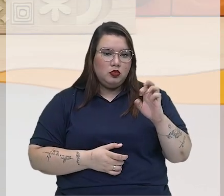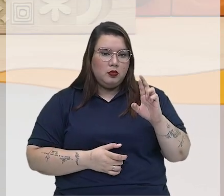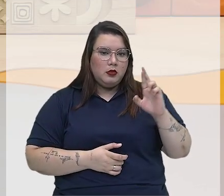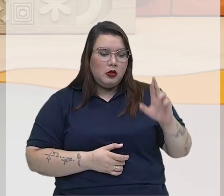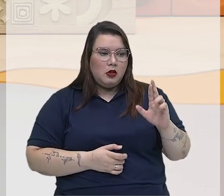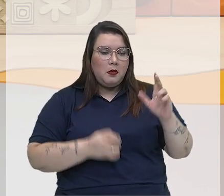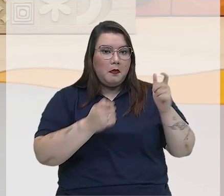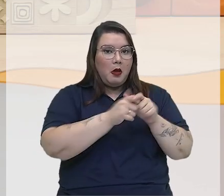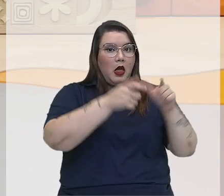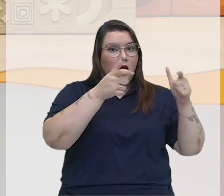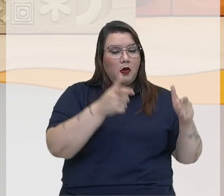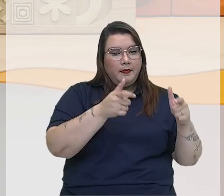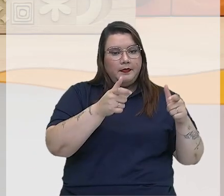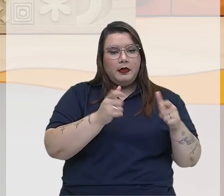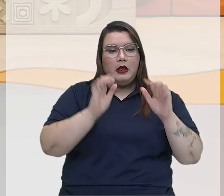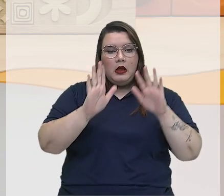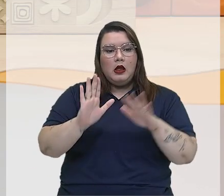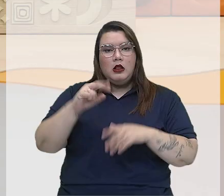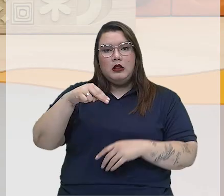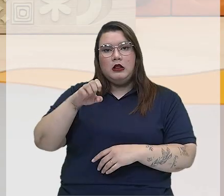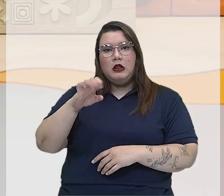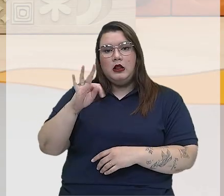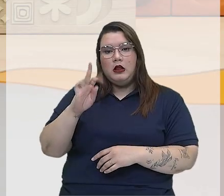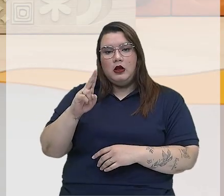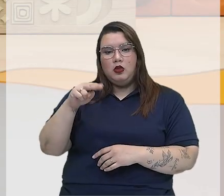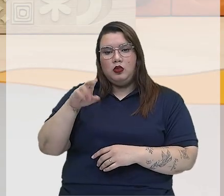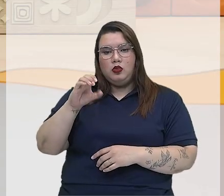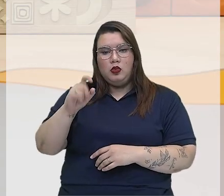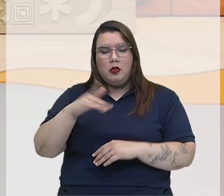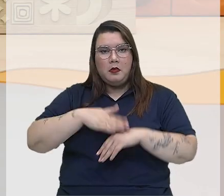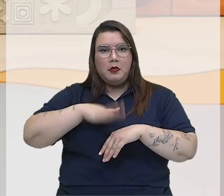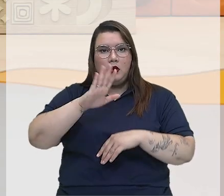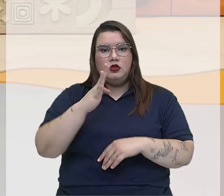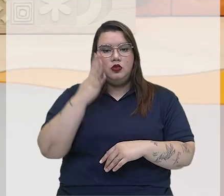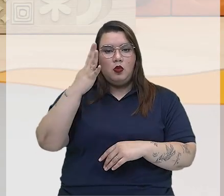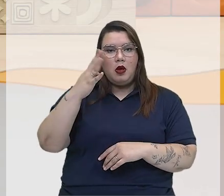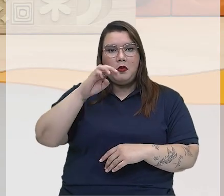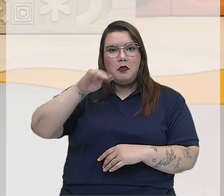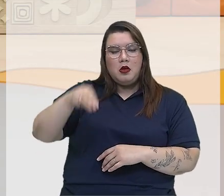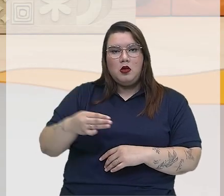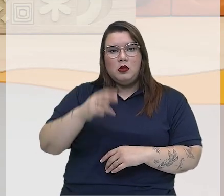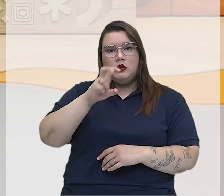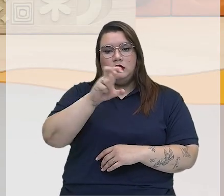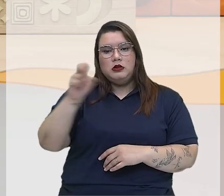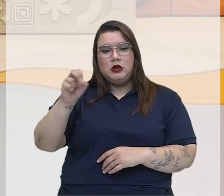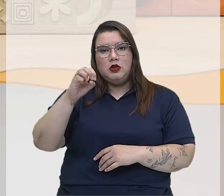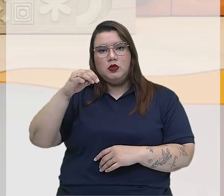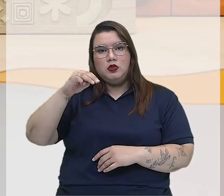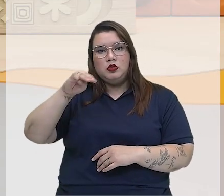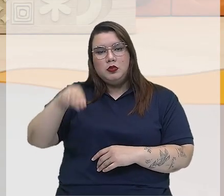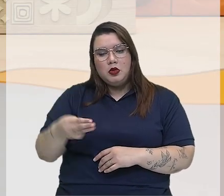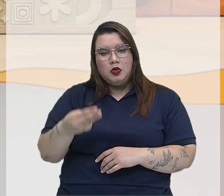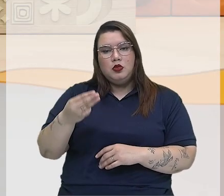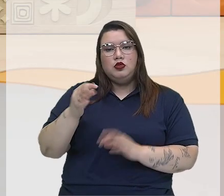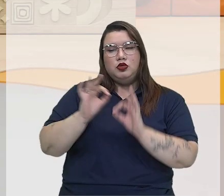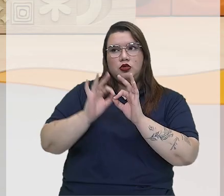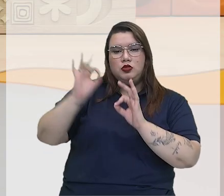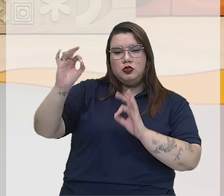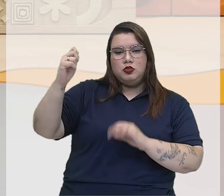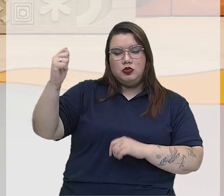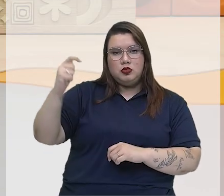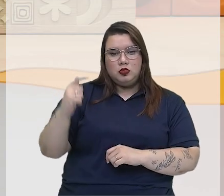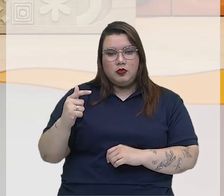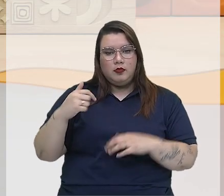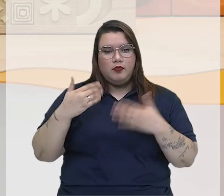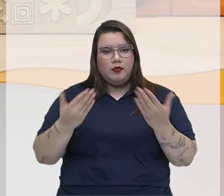distante planeta, ele está a mais de 4,5 bilhões de quilômetros de distância do